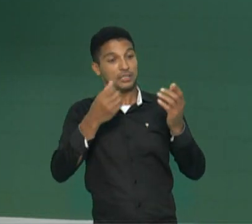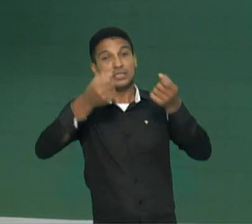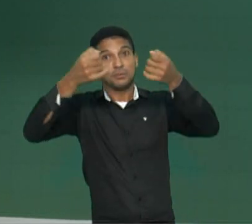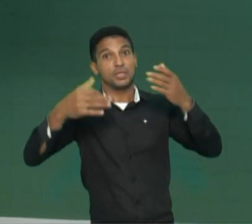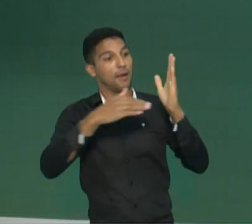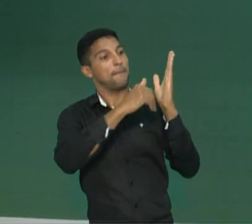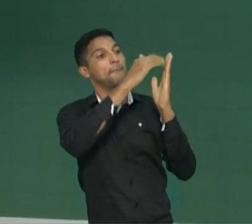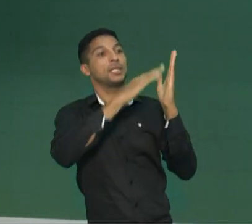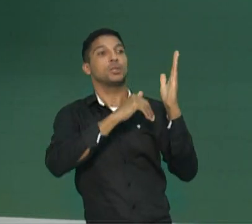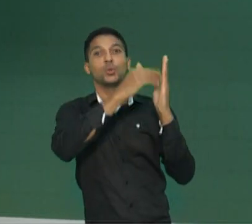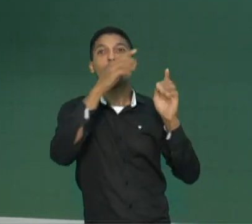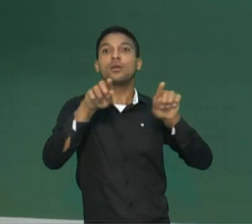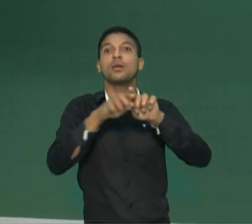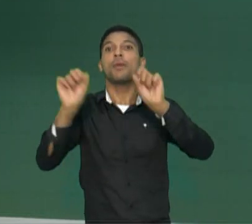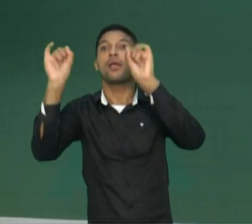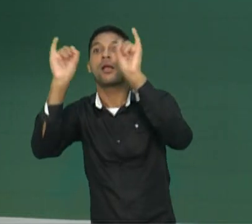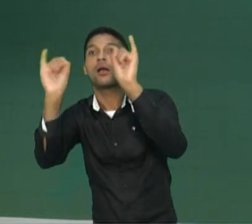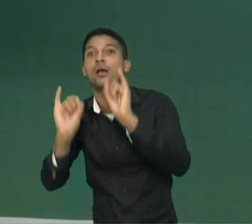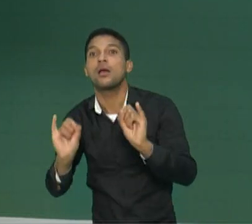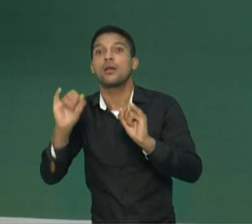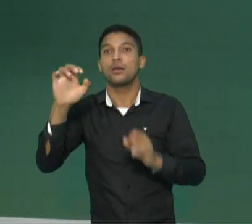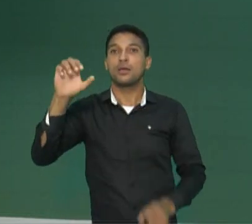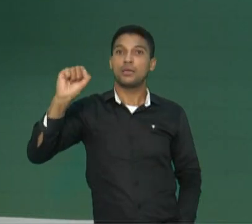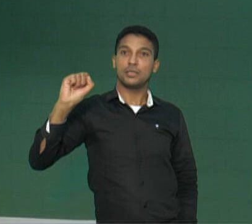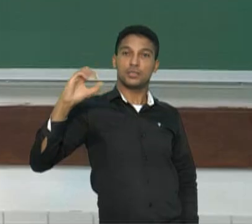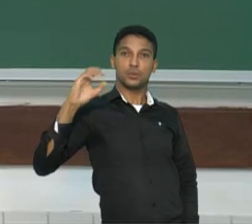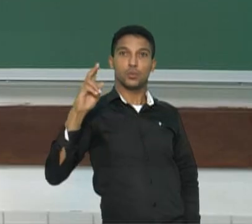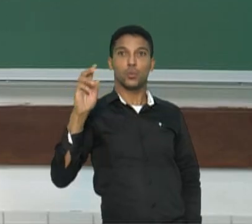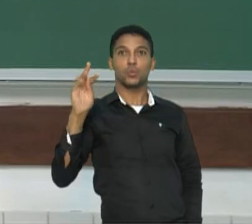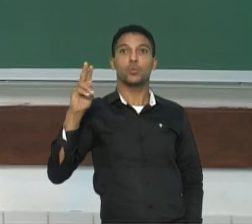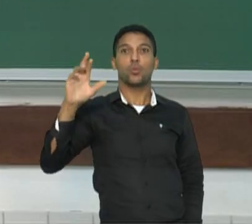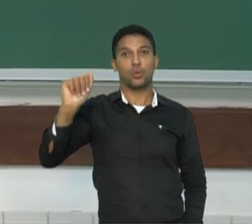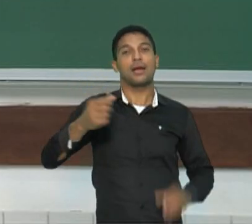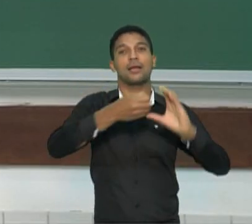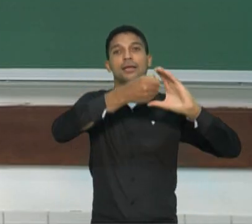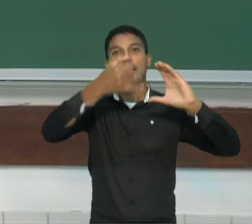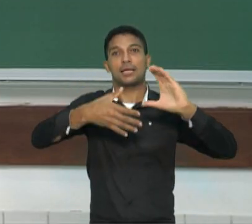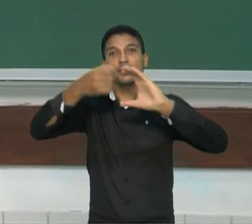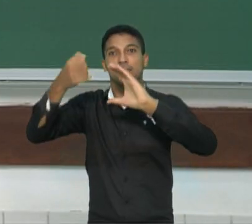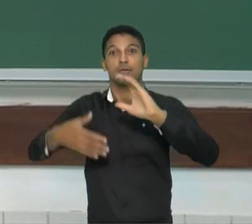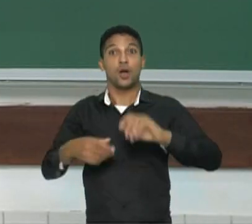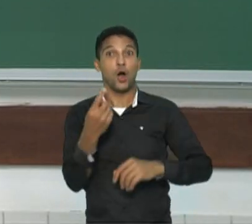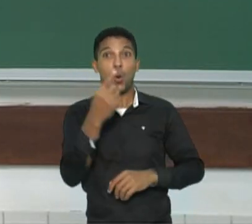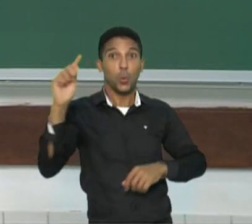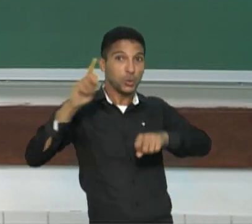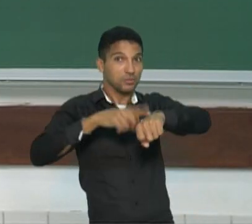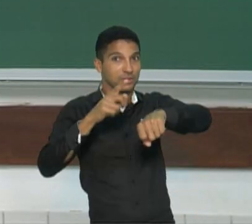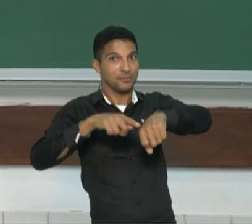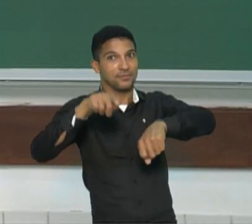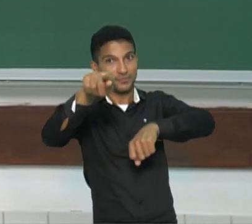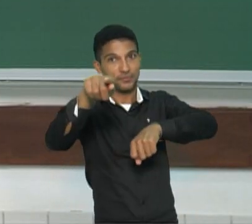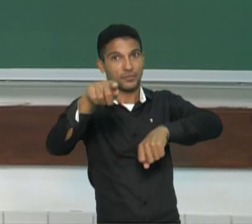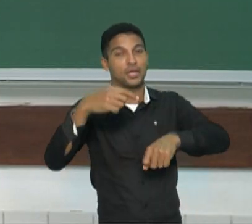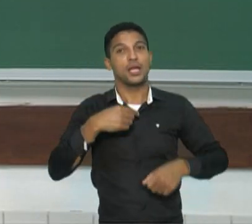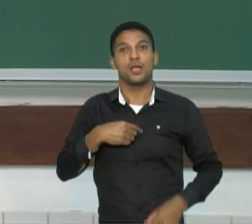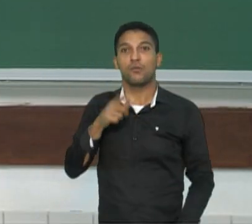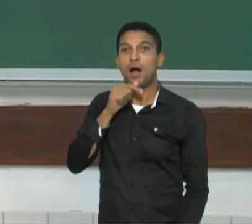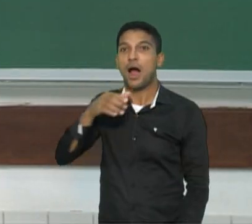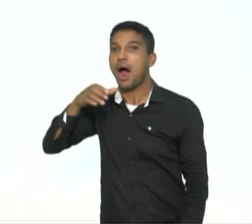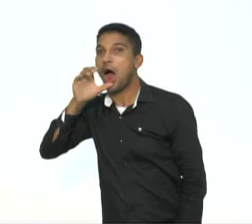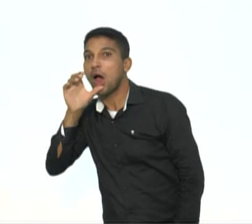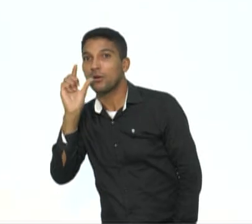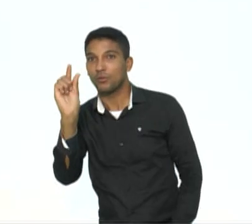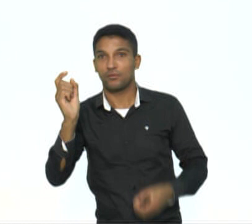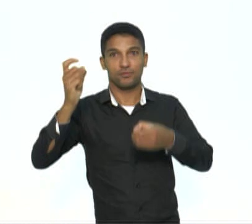direitinho lá e da escultura qual que é a grande função ali. Tá? O último tempo que eu vou te dar, hein? Eu vou tomar uma água e eu já volto.